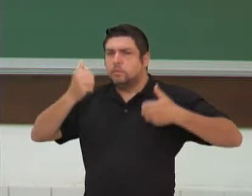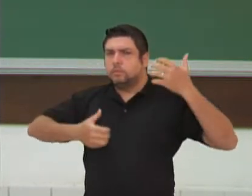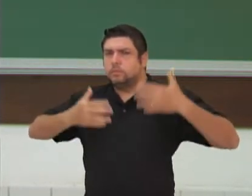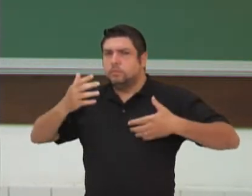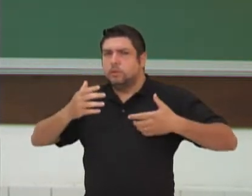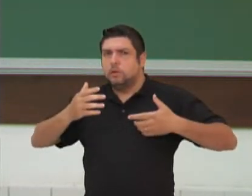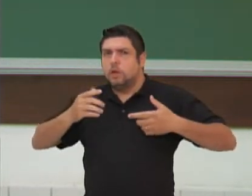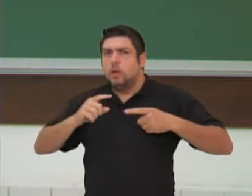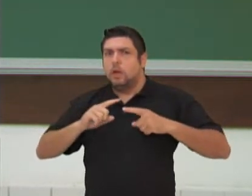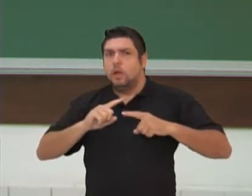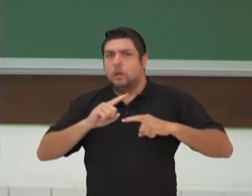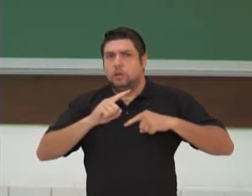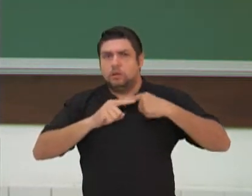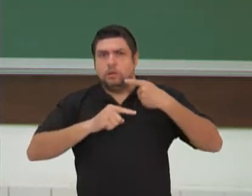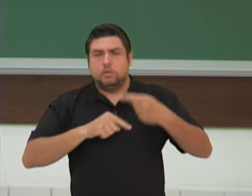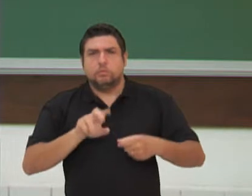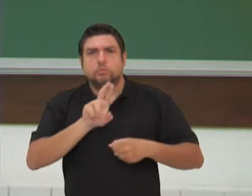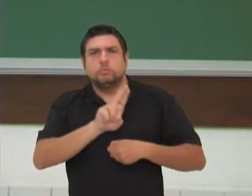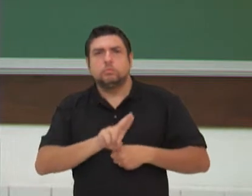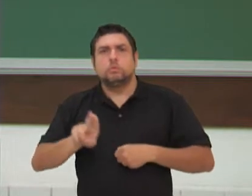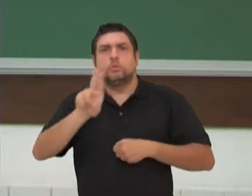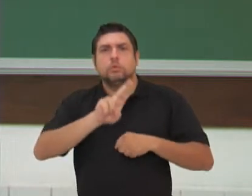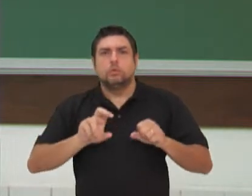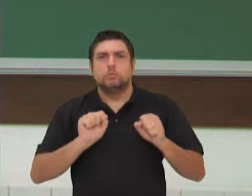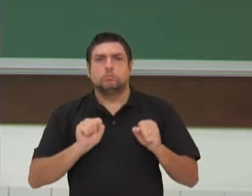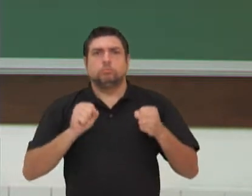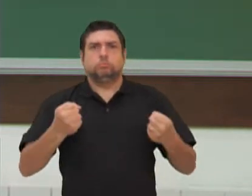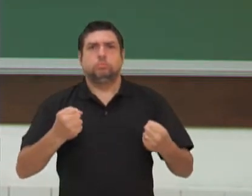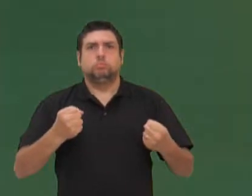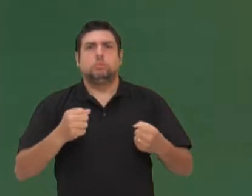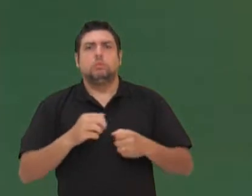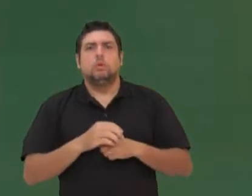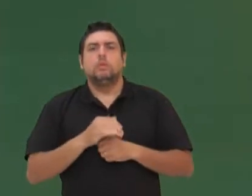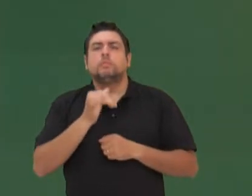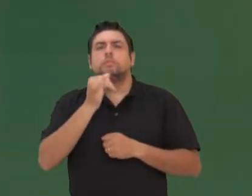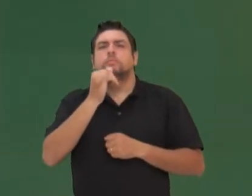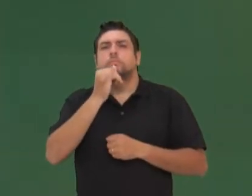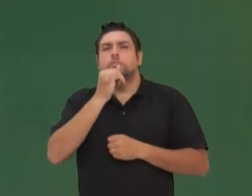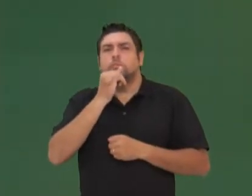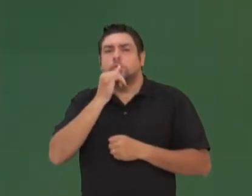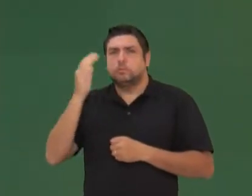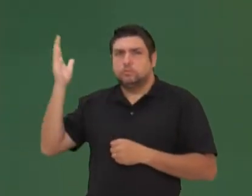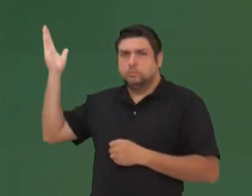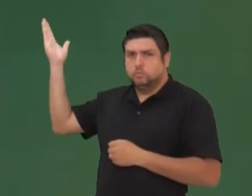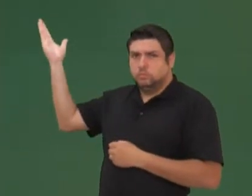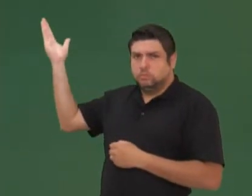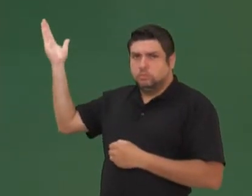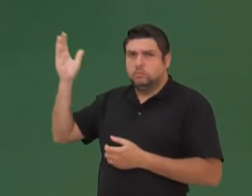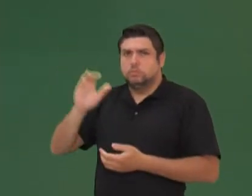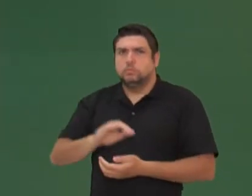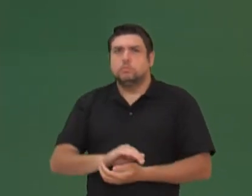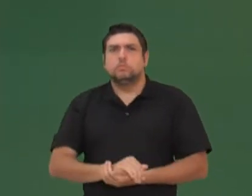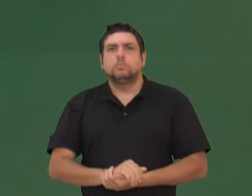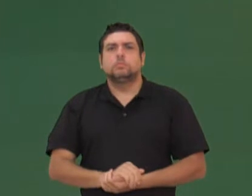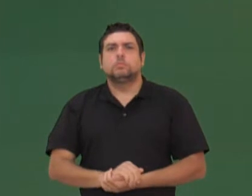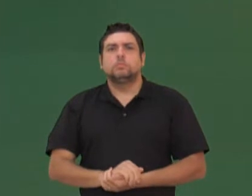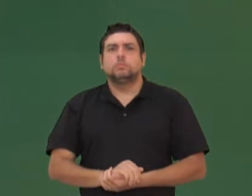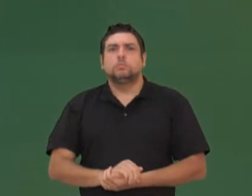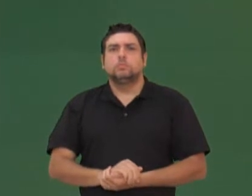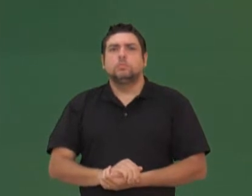vai se utilizar do instrumento do modo subjuntivo. Um exemplo, os estudantes le pidieron, mira o